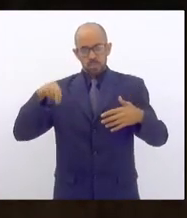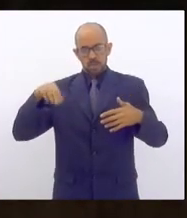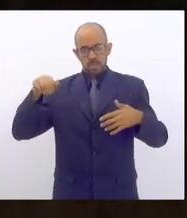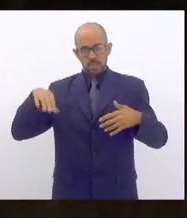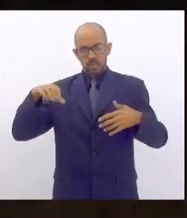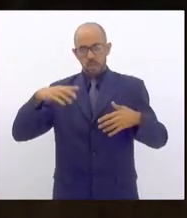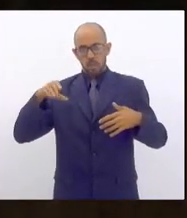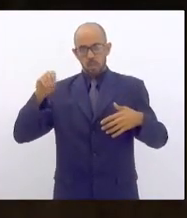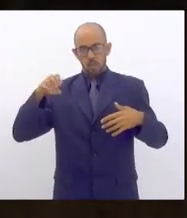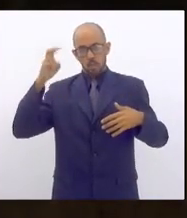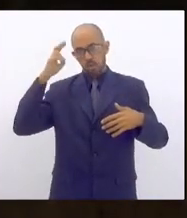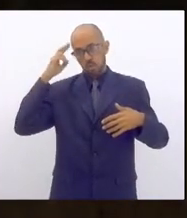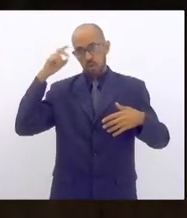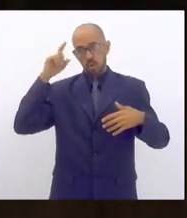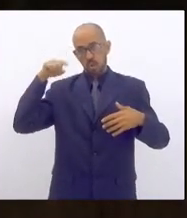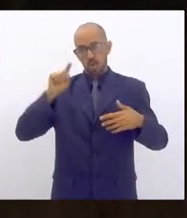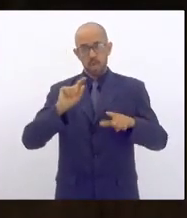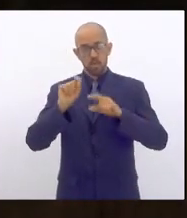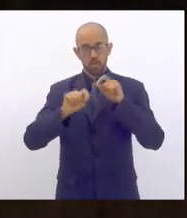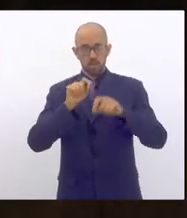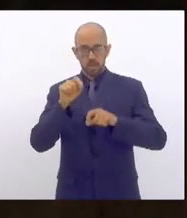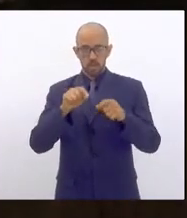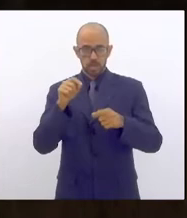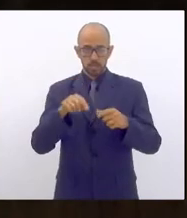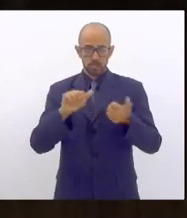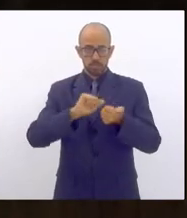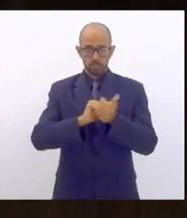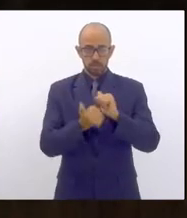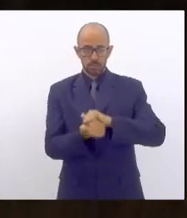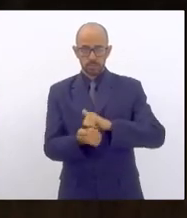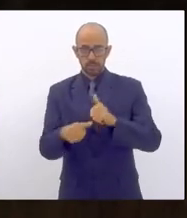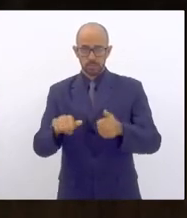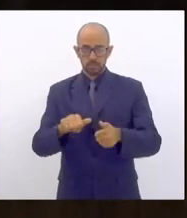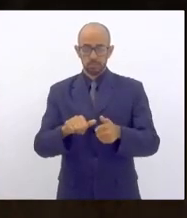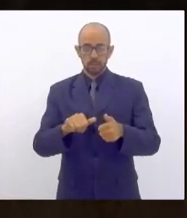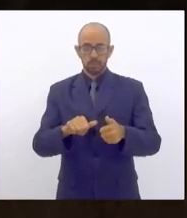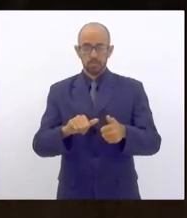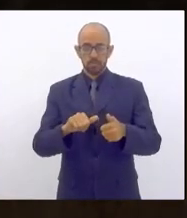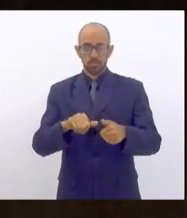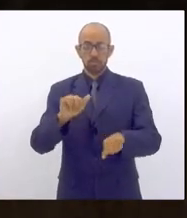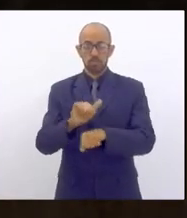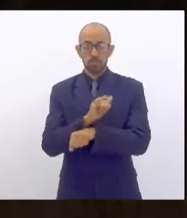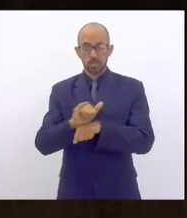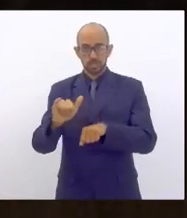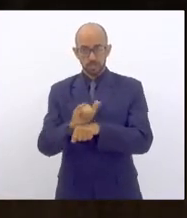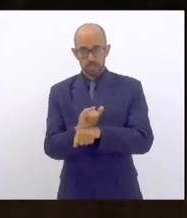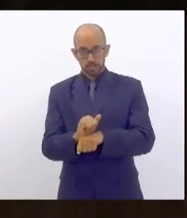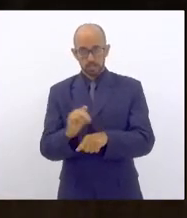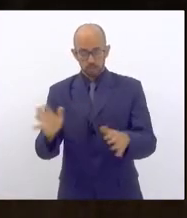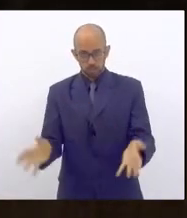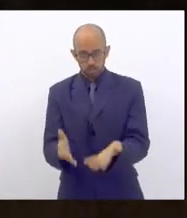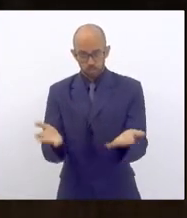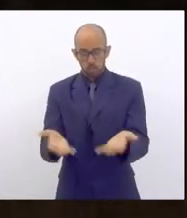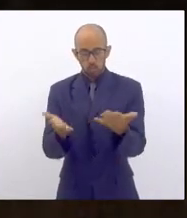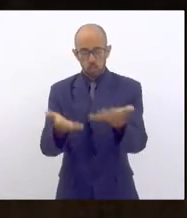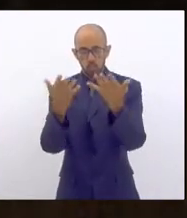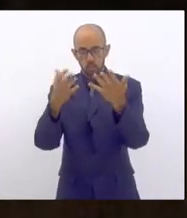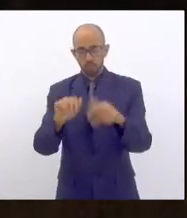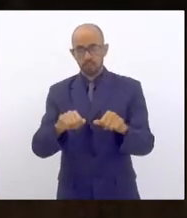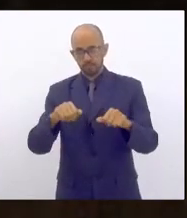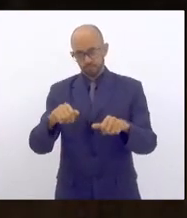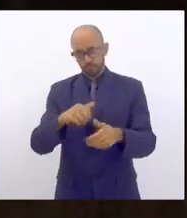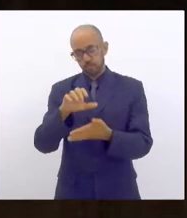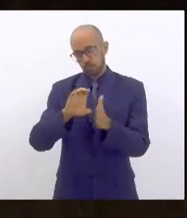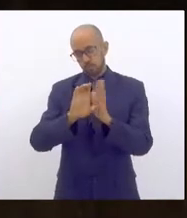mais, nada menos é do que o instrumento de propulsão desse ensinamento, dos